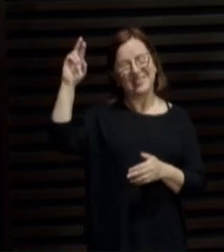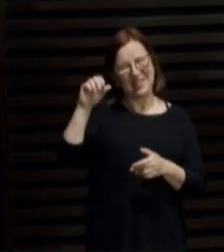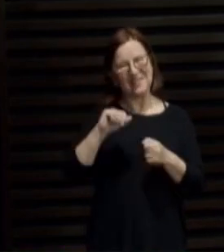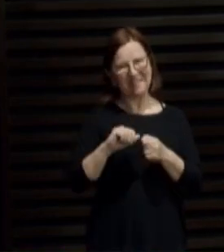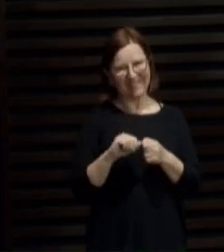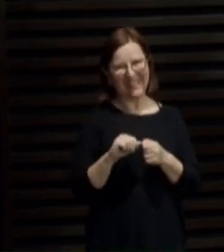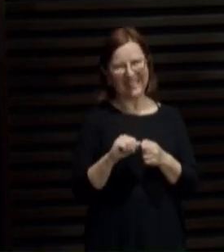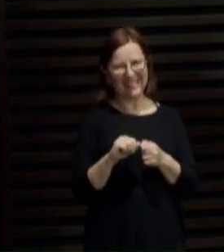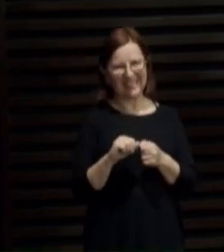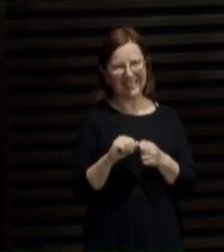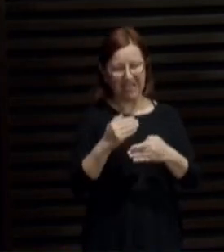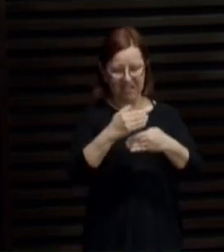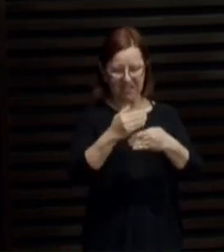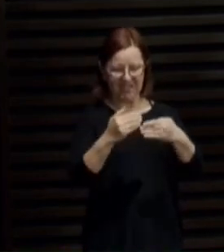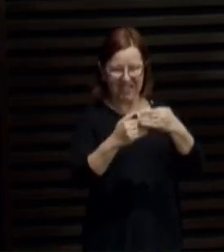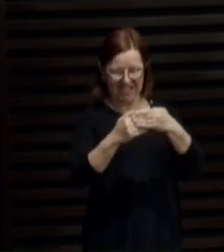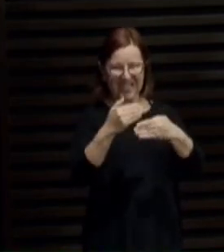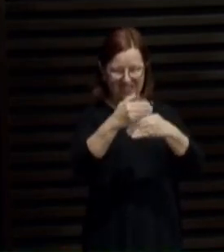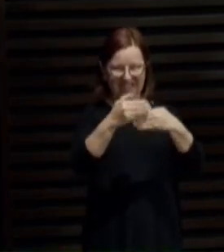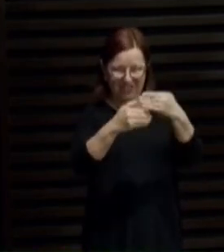quebrar. Para Paulo,